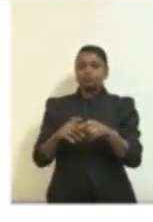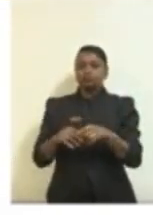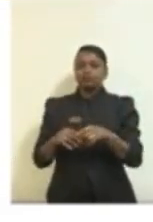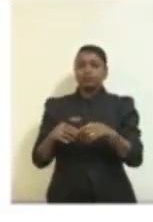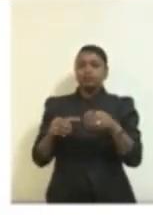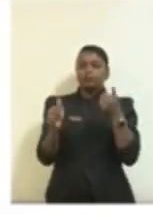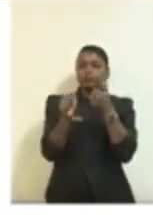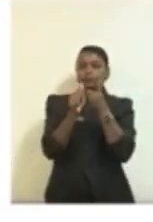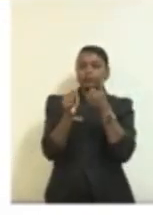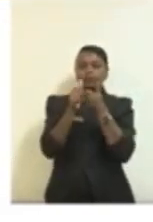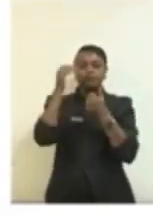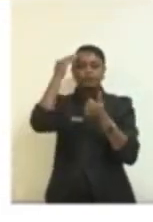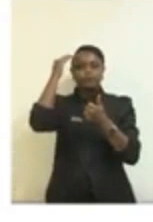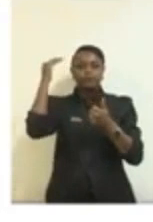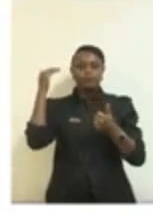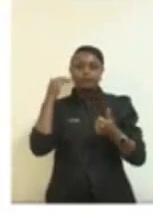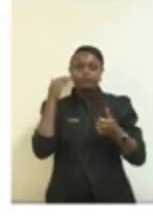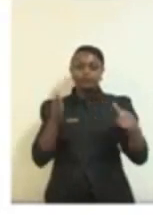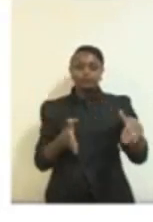Santa Maria, né?